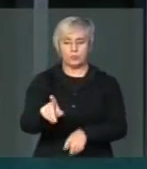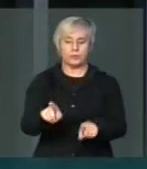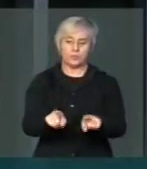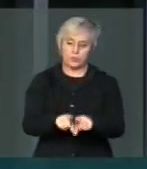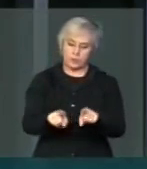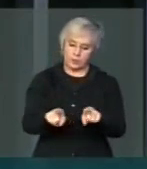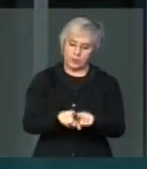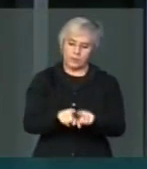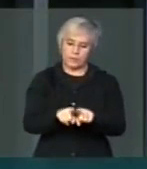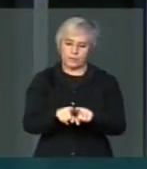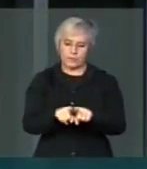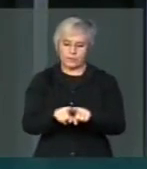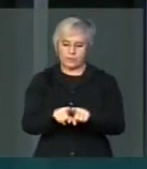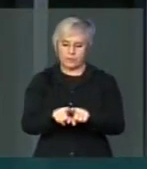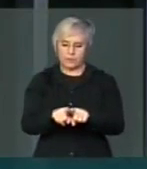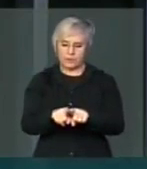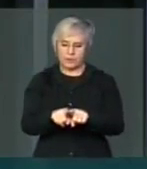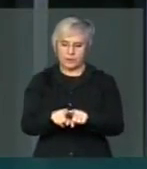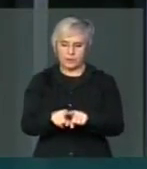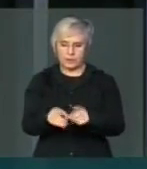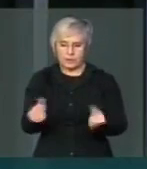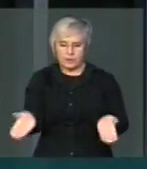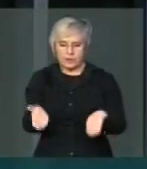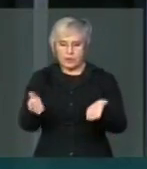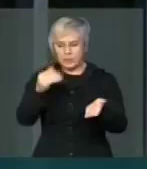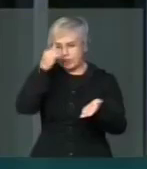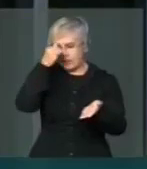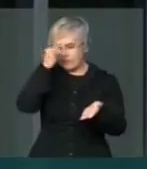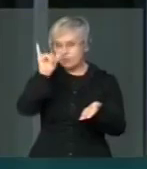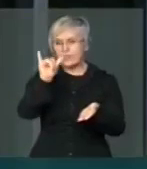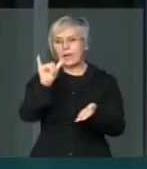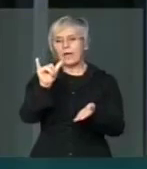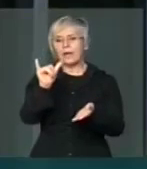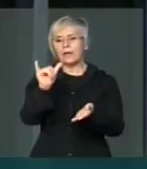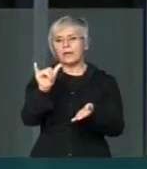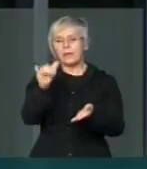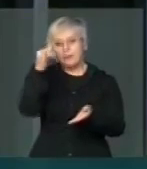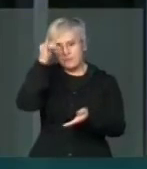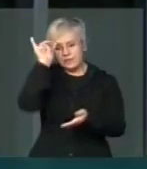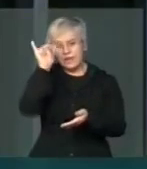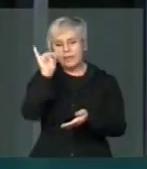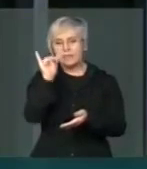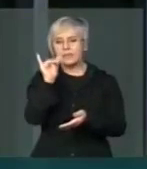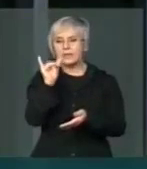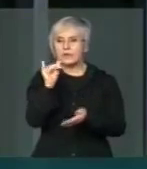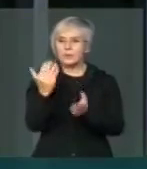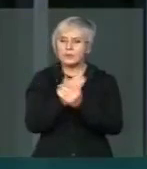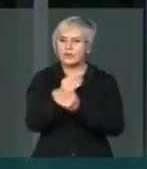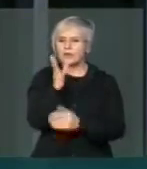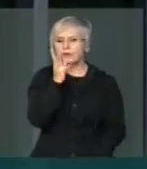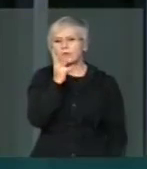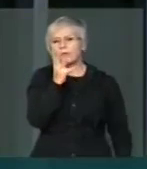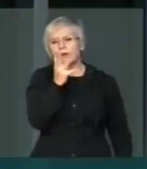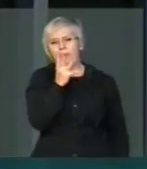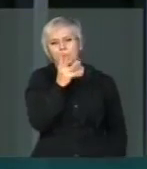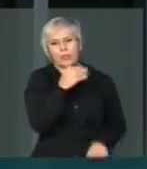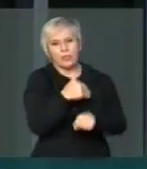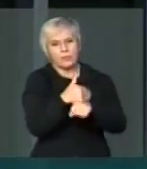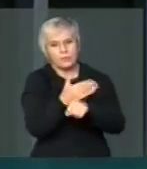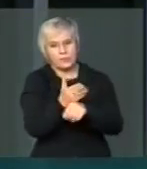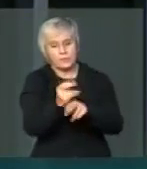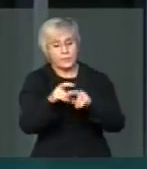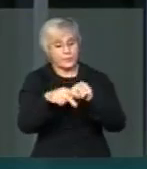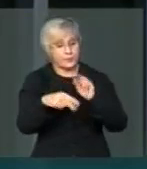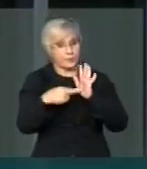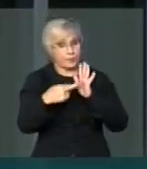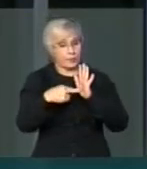tempo, desestimule o uso de expedientes procrastinatórios por parte dos réus. Com efeito, a reforma prevê que o